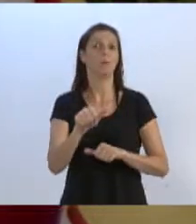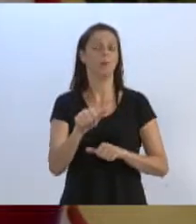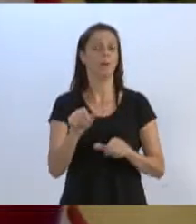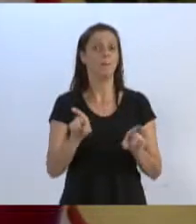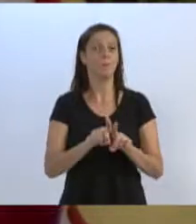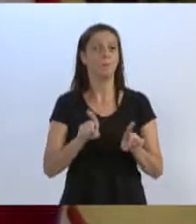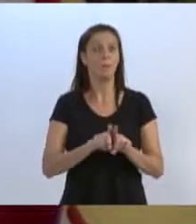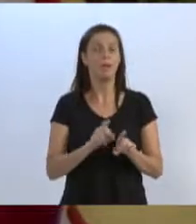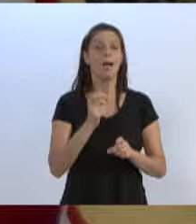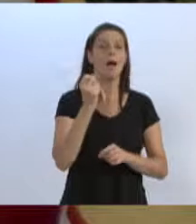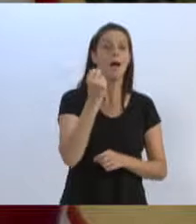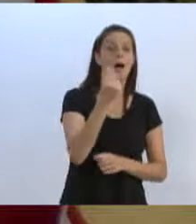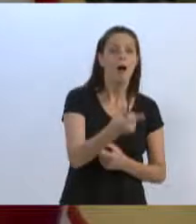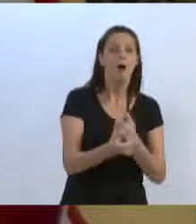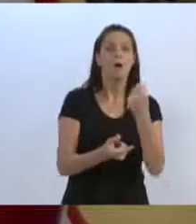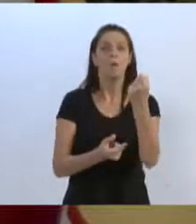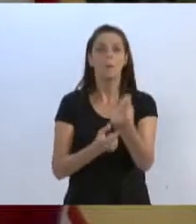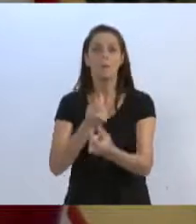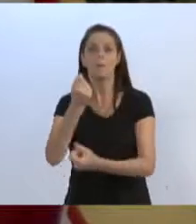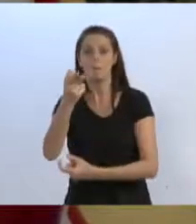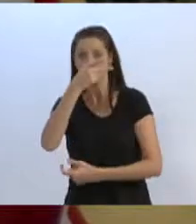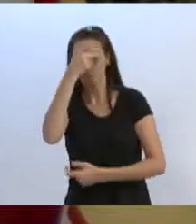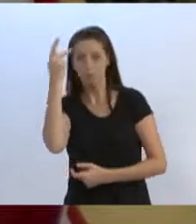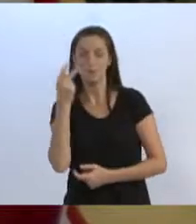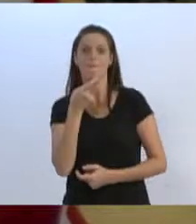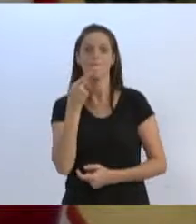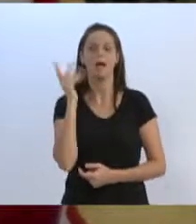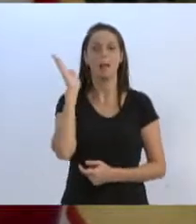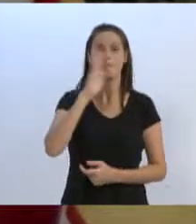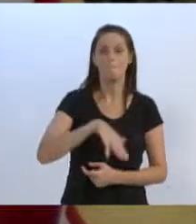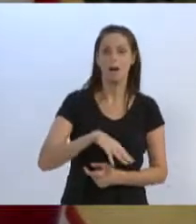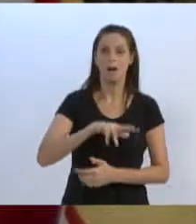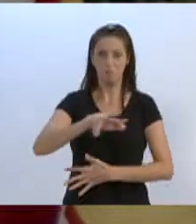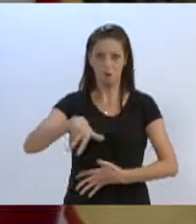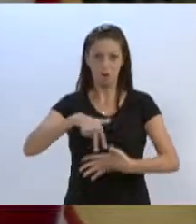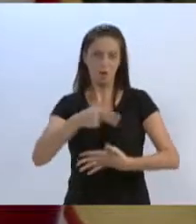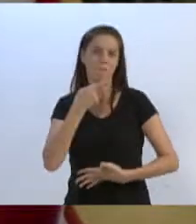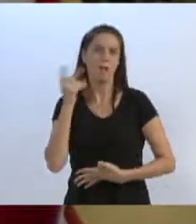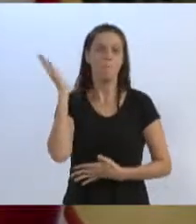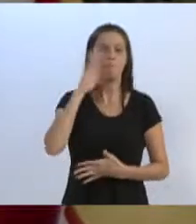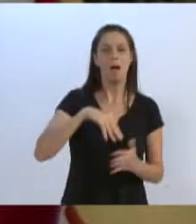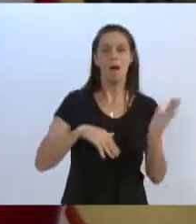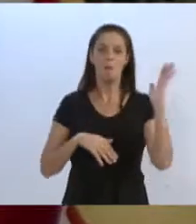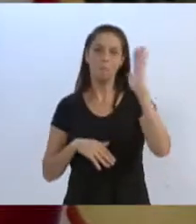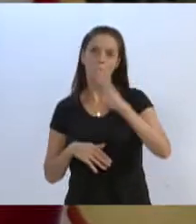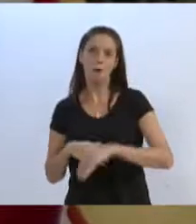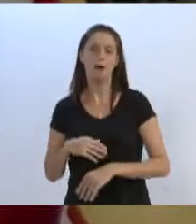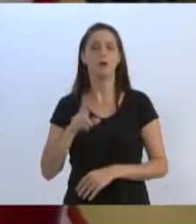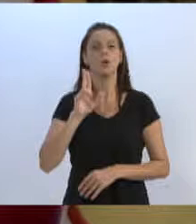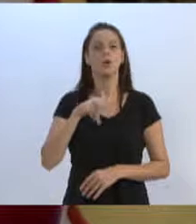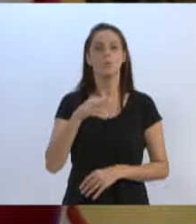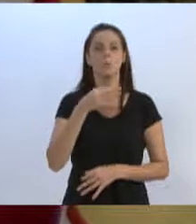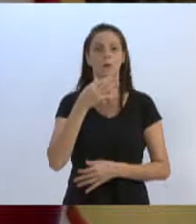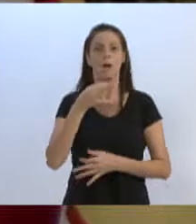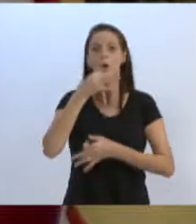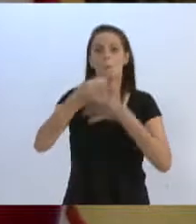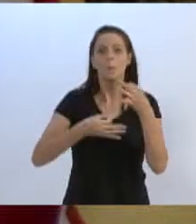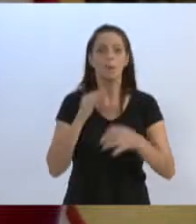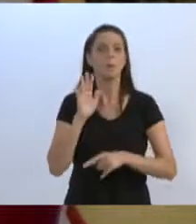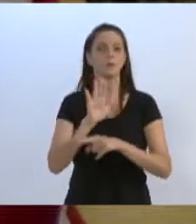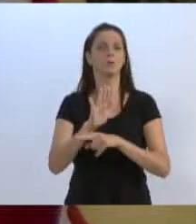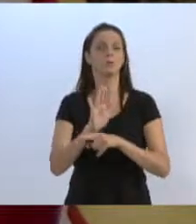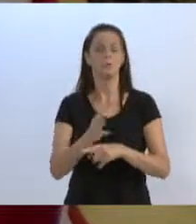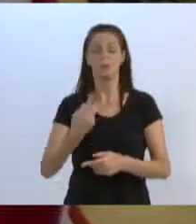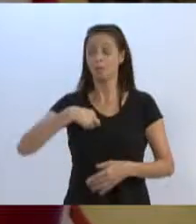algumas bocas alugadas que não vêm aqui falar e só vêm criticar, nós vamos ficar à mercê. Aí o